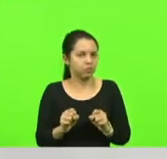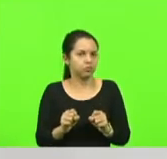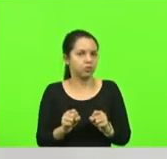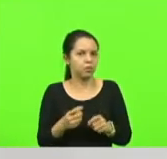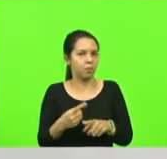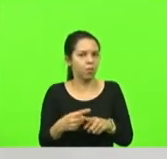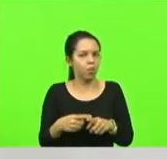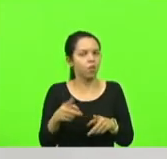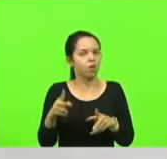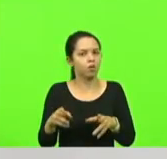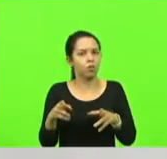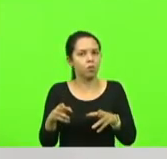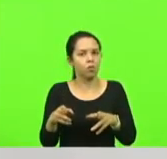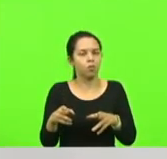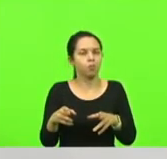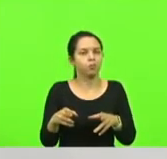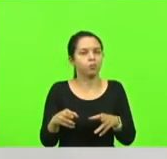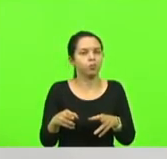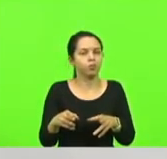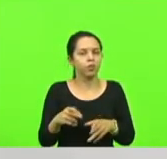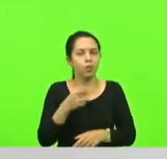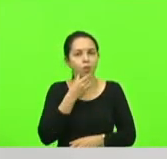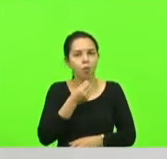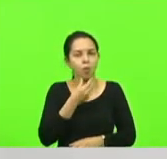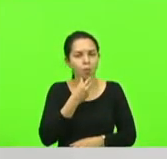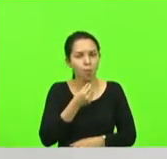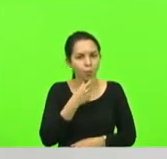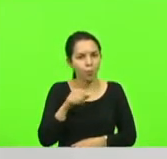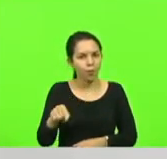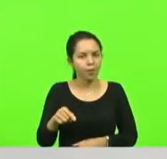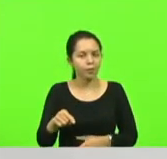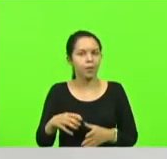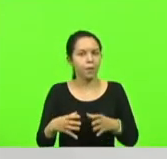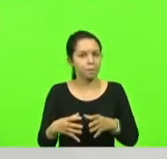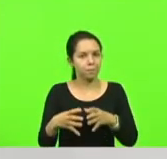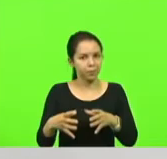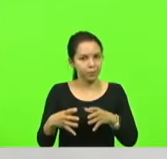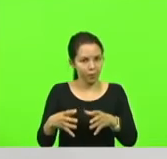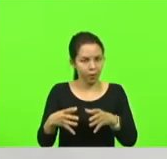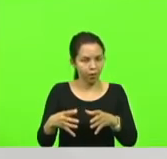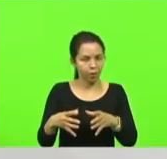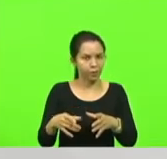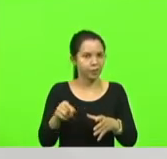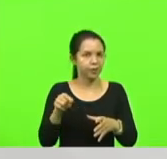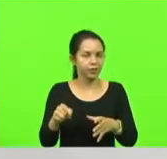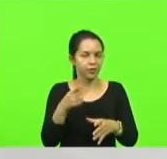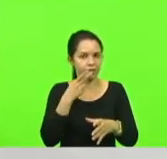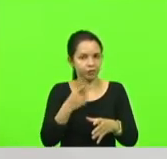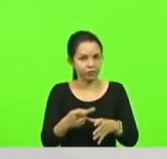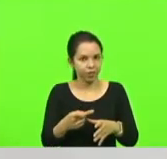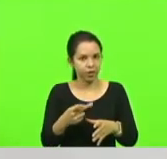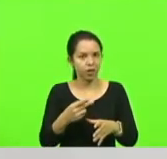nhonho do Chaves, bota a bola embaixo do braço e diz assim, se eu não jogo, eu não deixo ninguém